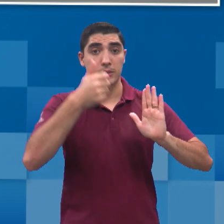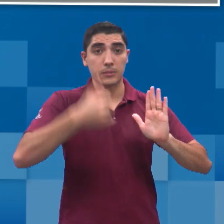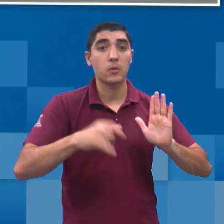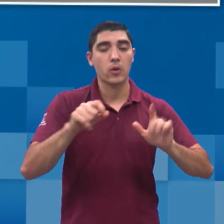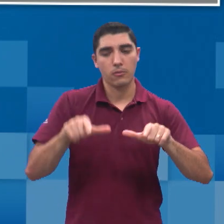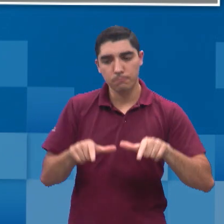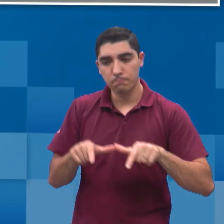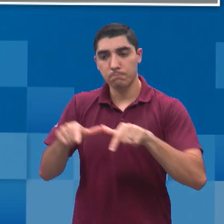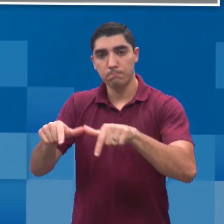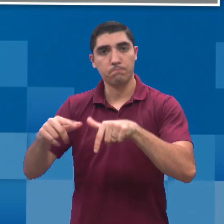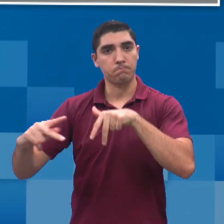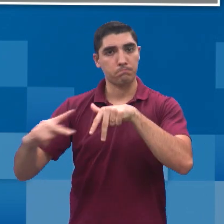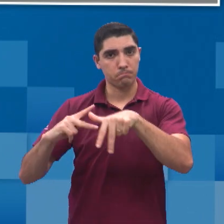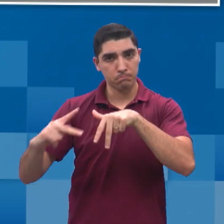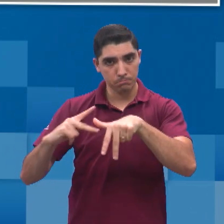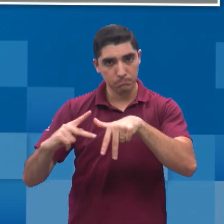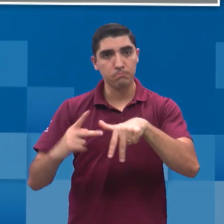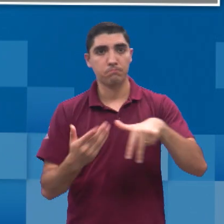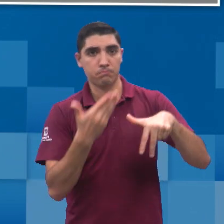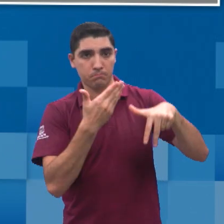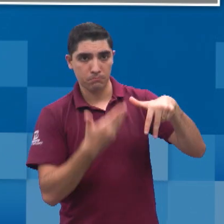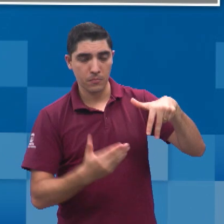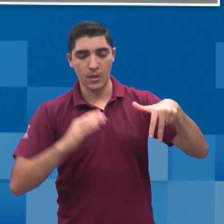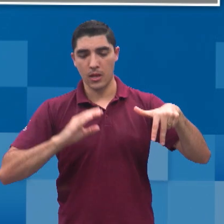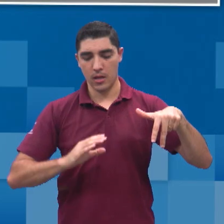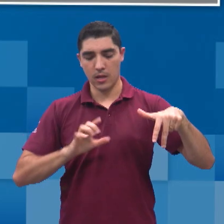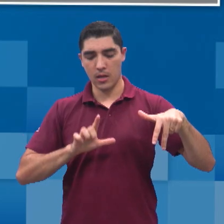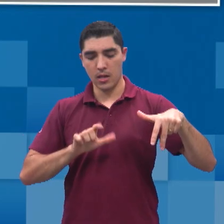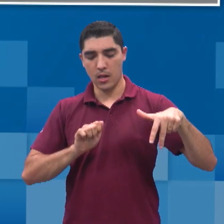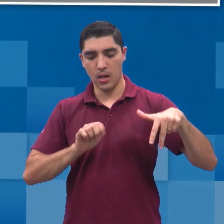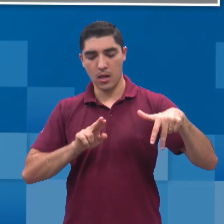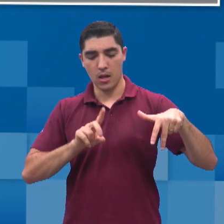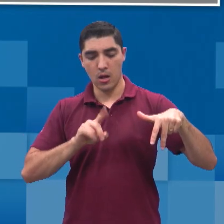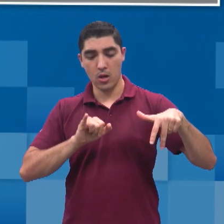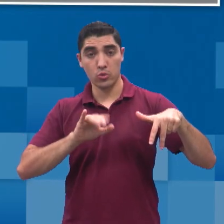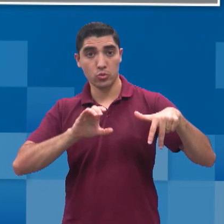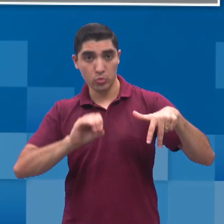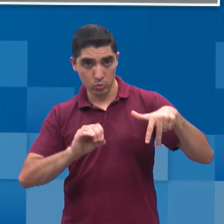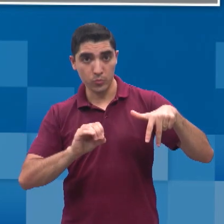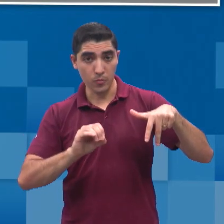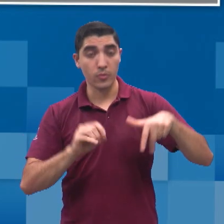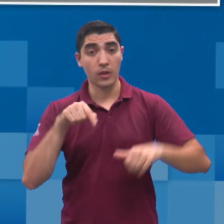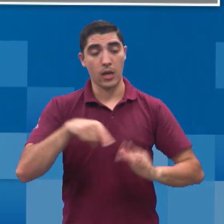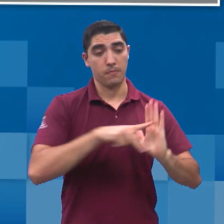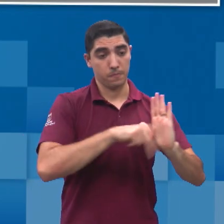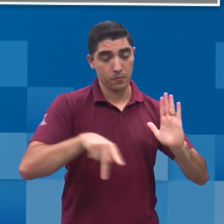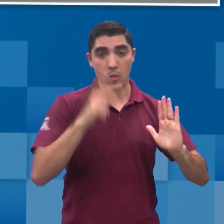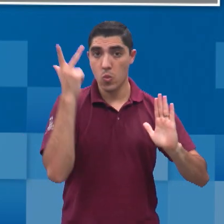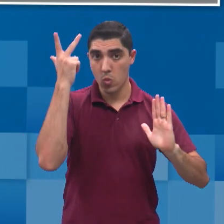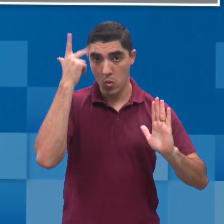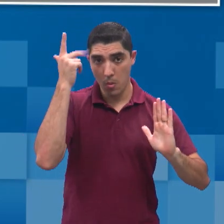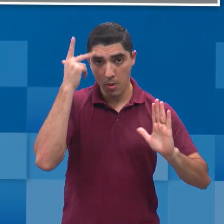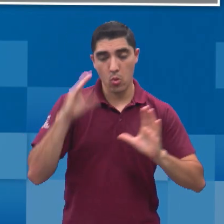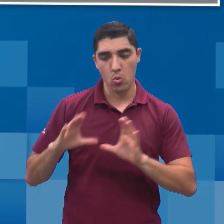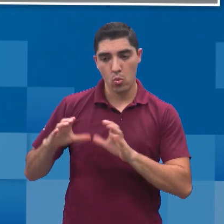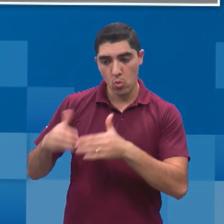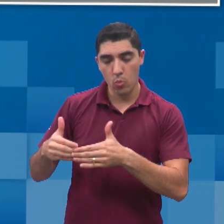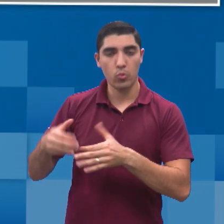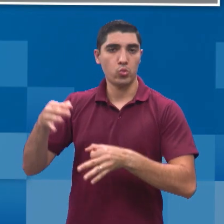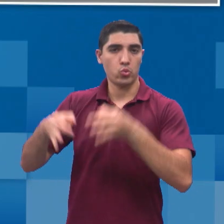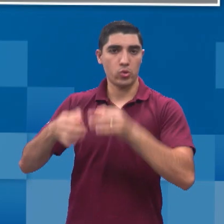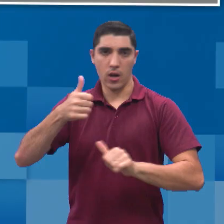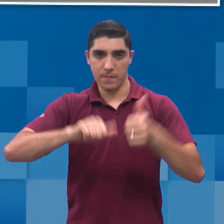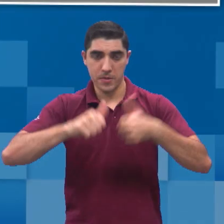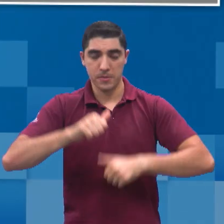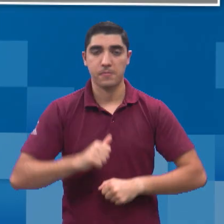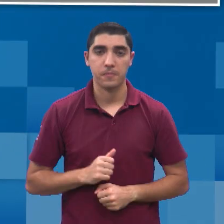título de cidadão joseense para o senhor Cláudio Batista da Silva Júnior. Rito ordinário, Comissão de